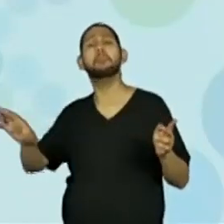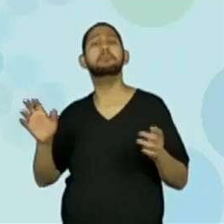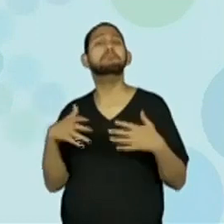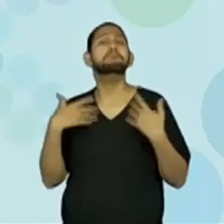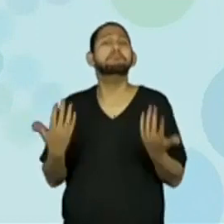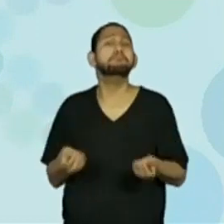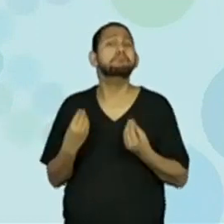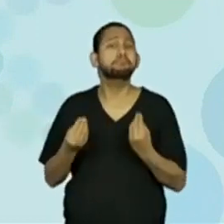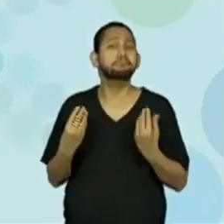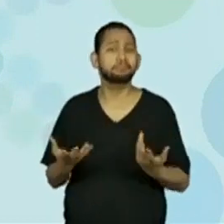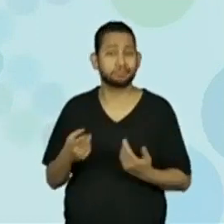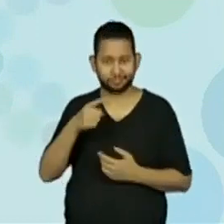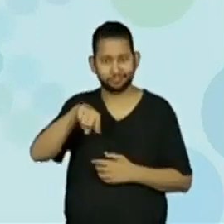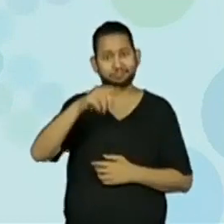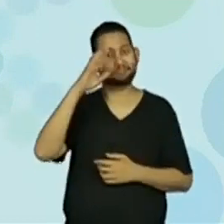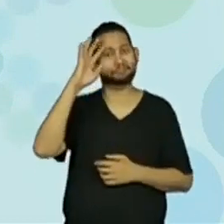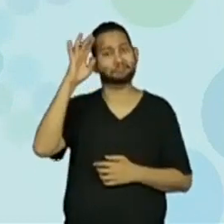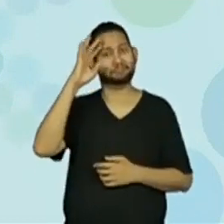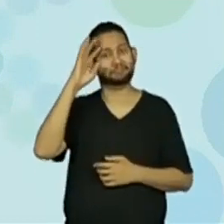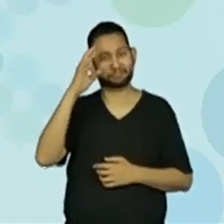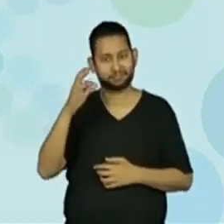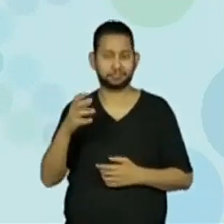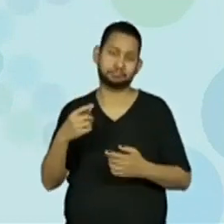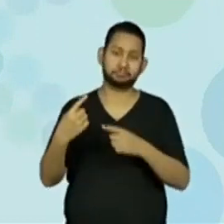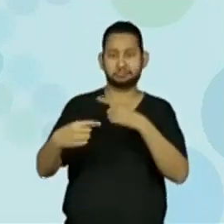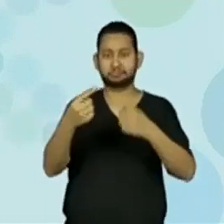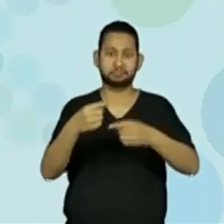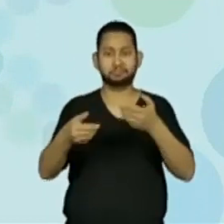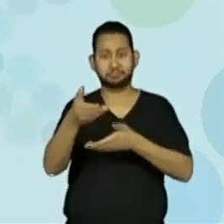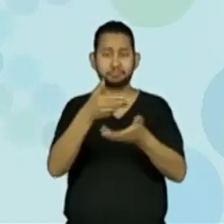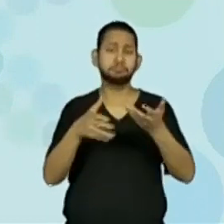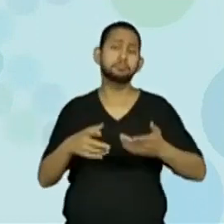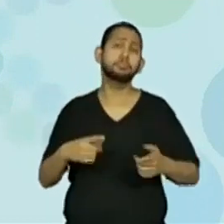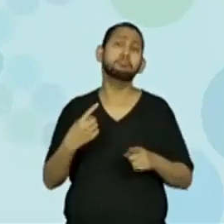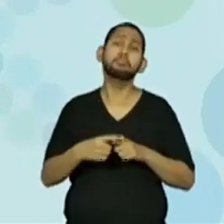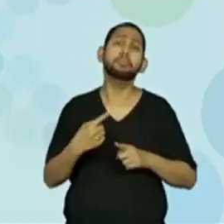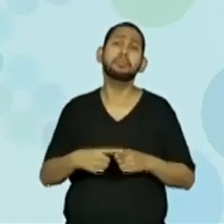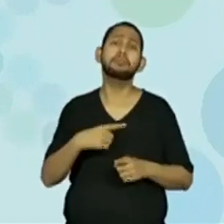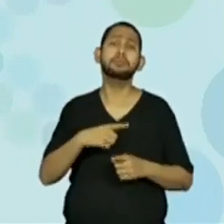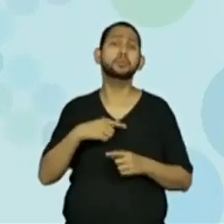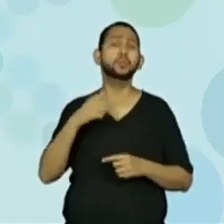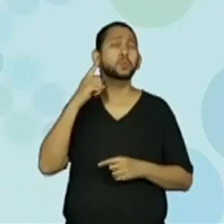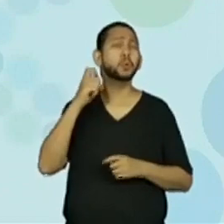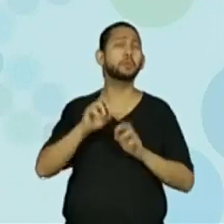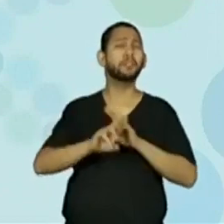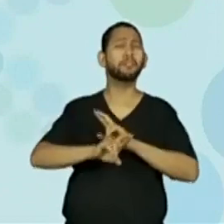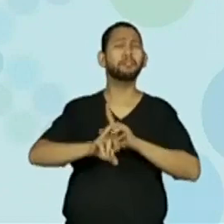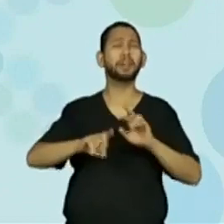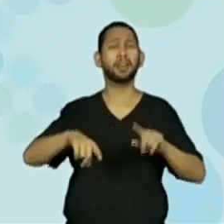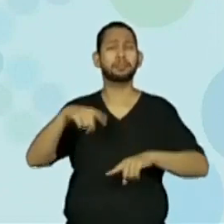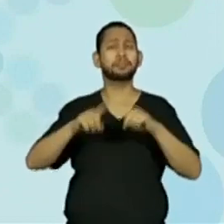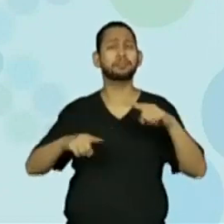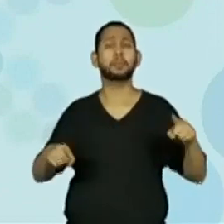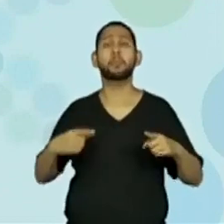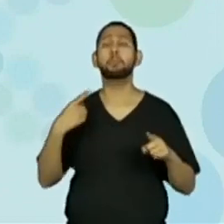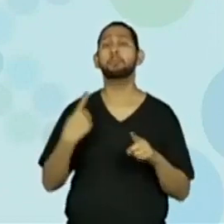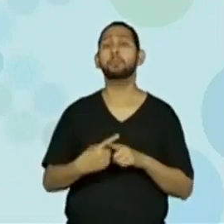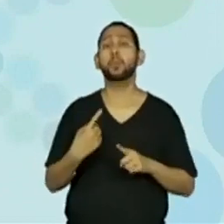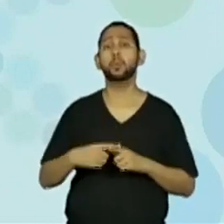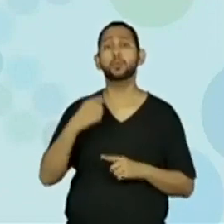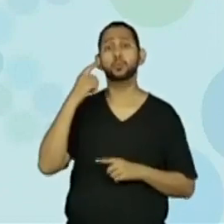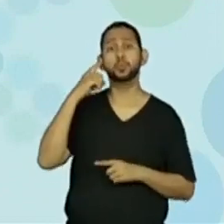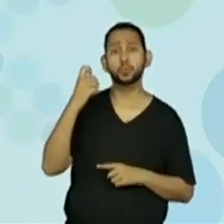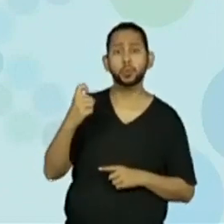vocês pensem aí, entre vocês, o que possibilita esses diferentes sons? Por que o